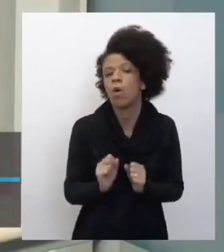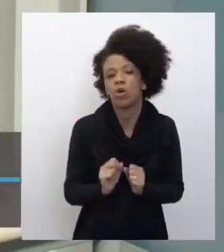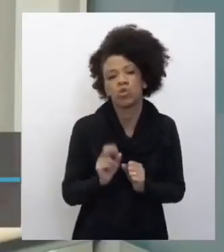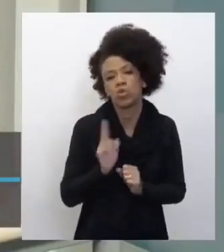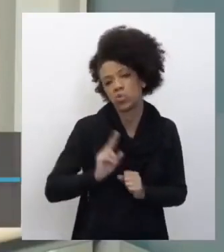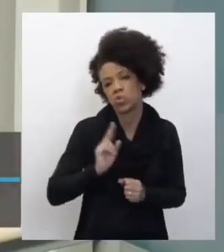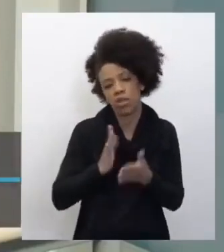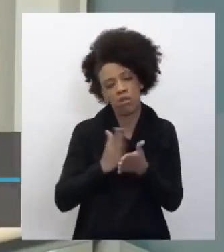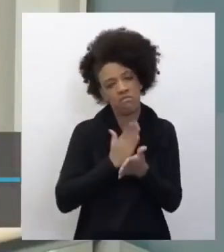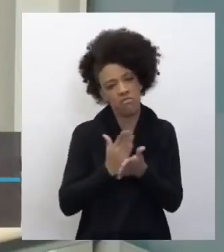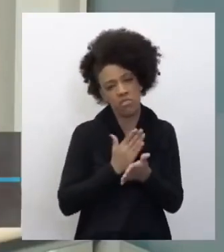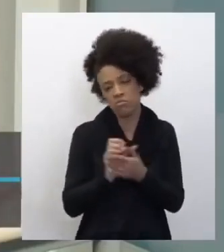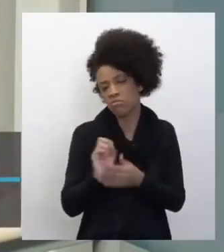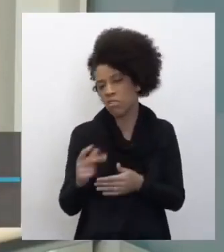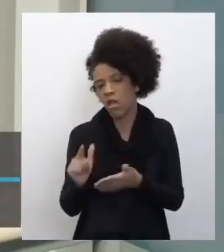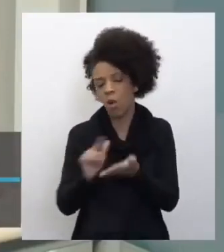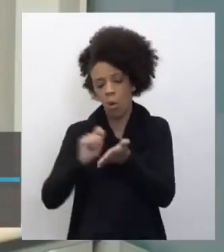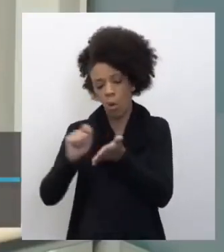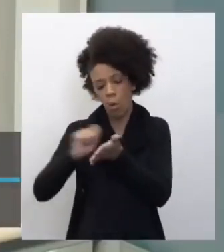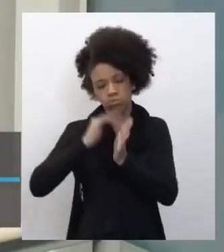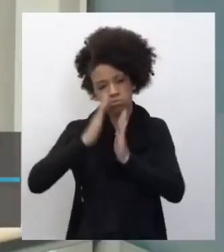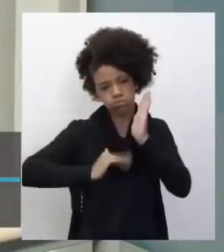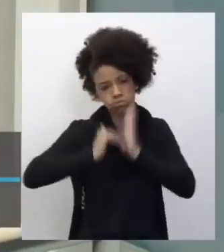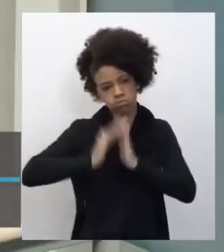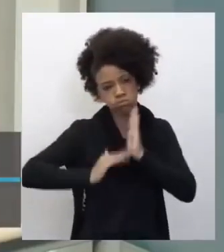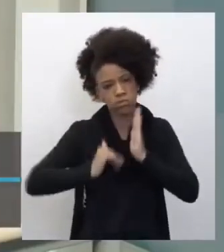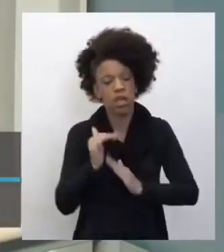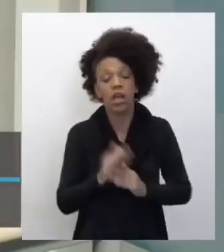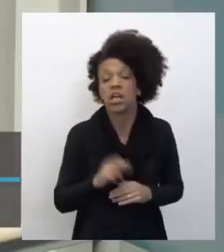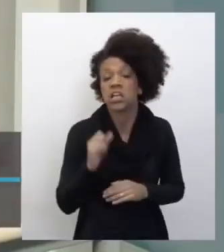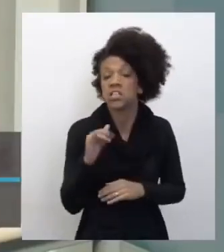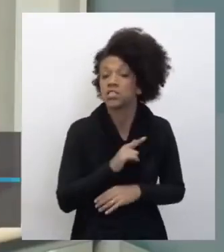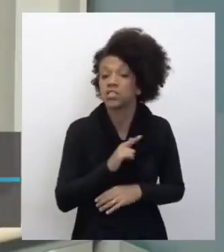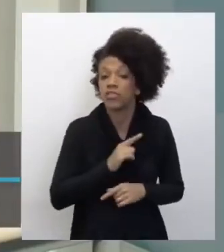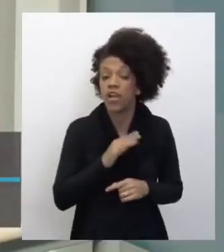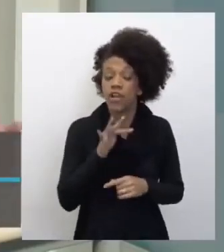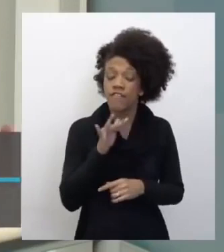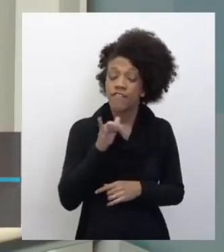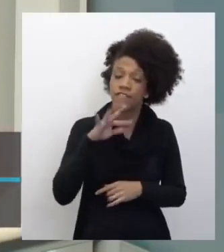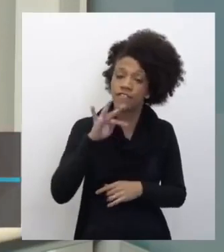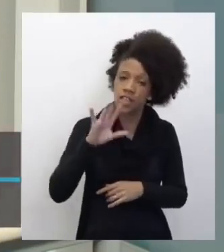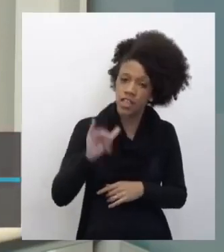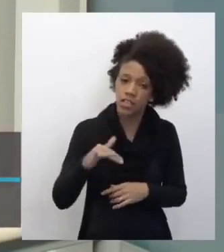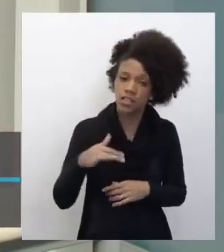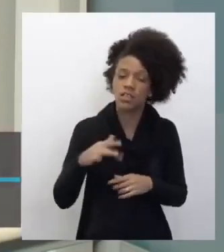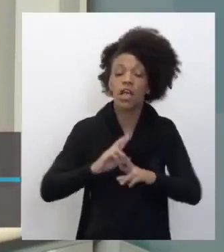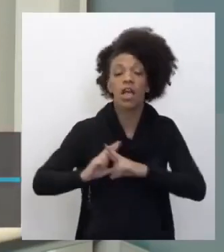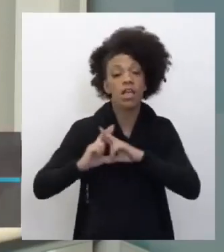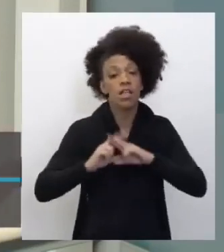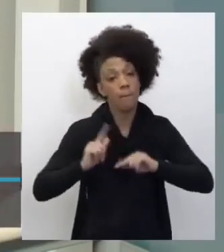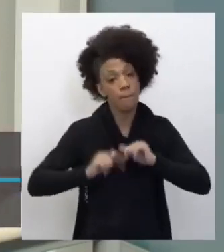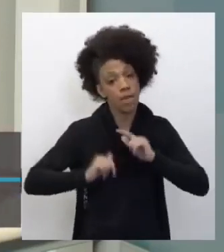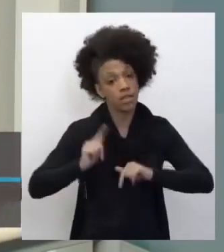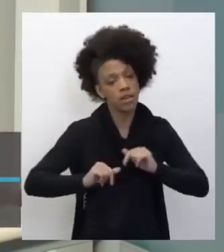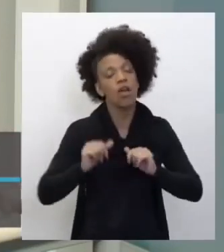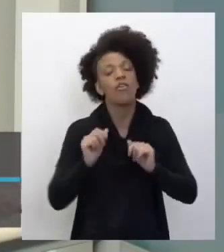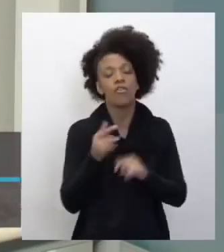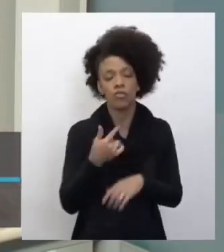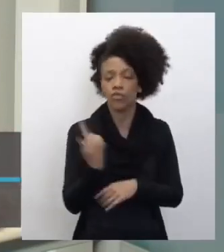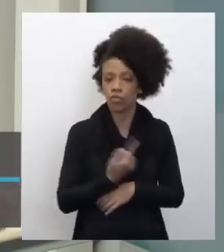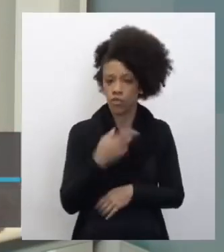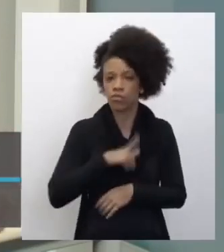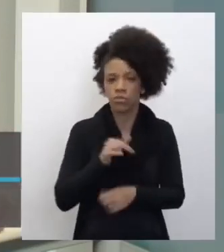mesmo pode colorir. E se tiver fita, deixa separado, que o que tiver de reciclado em casa a gente vai usar, tá